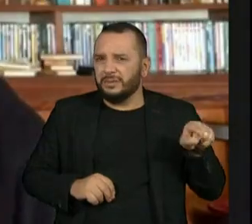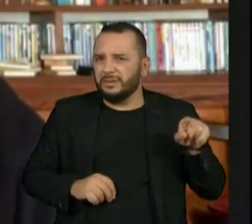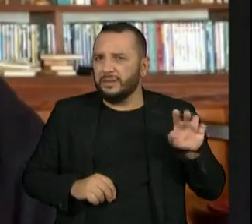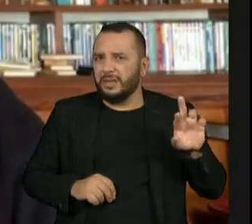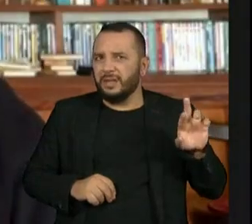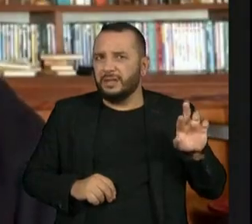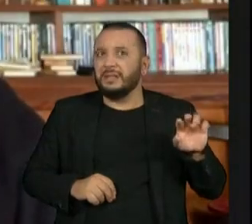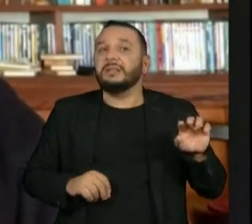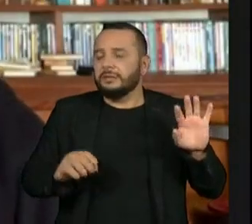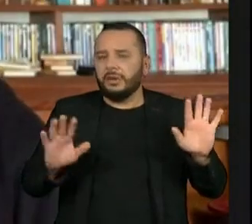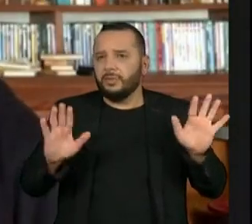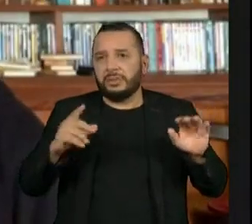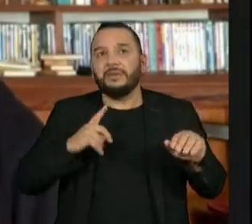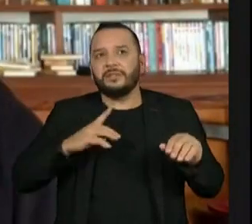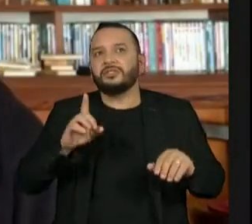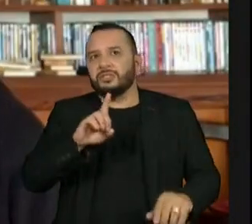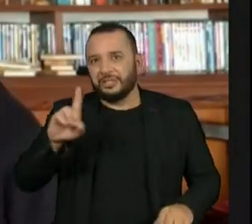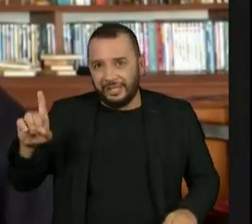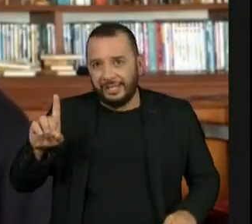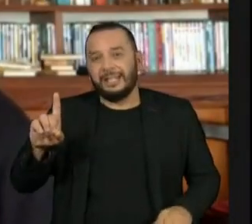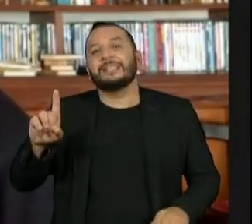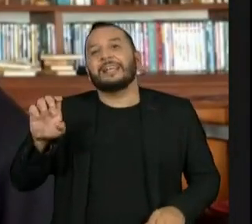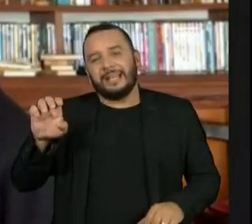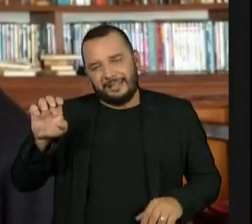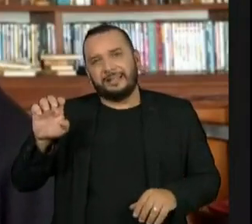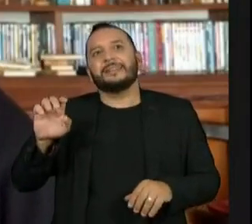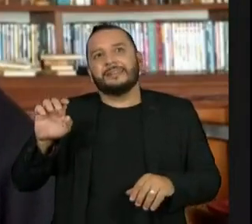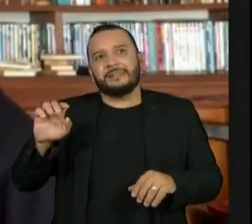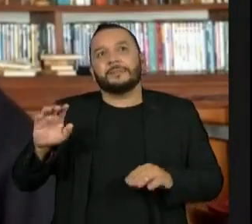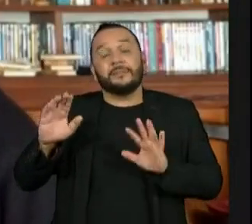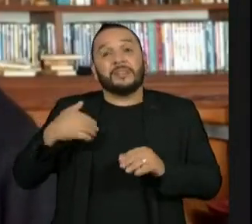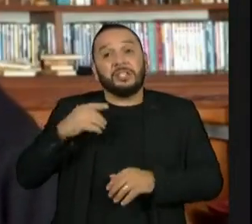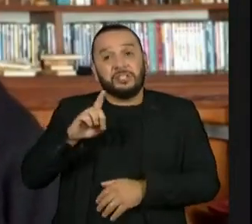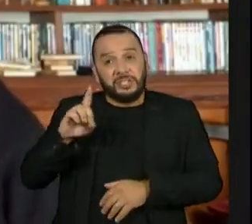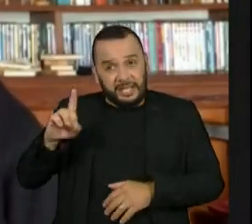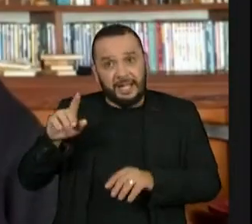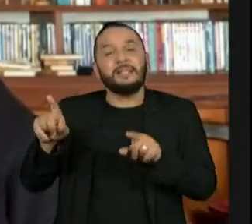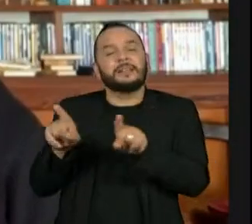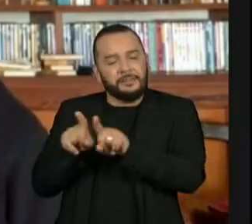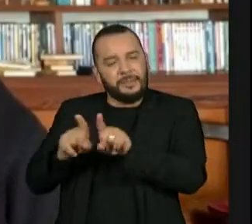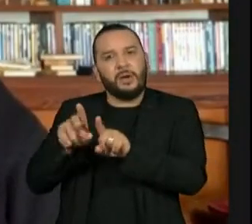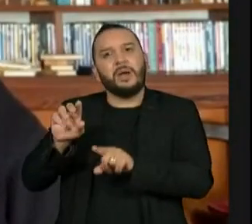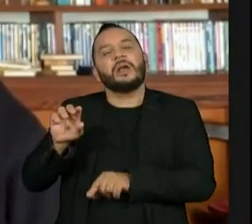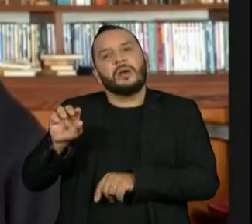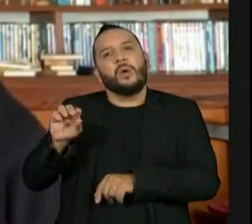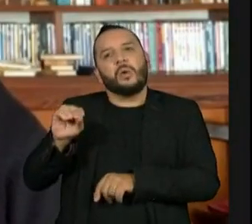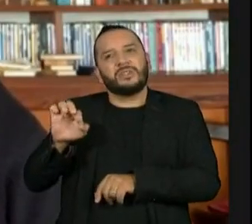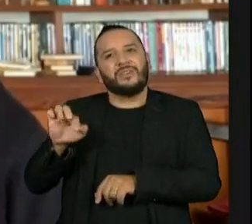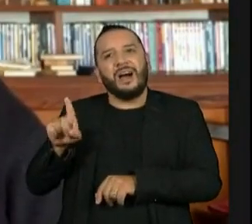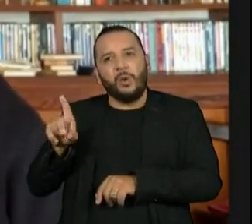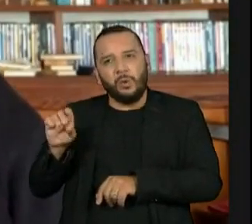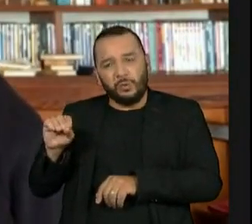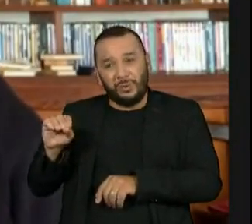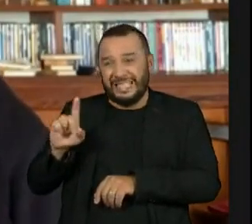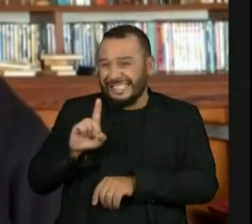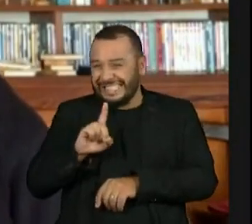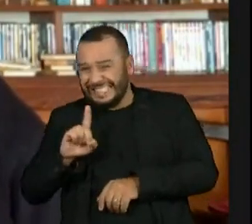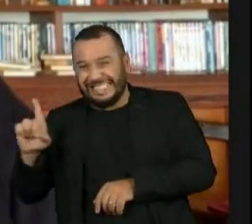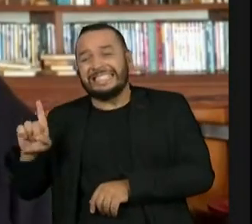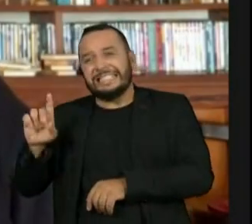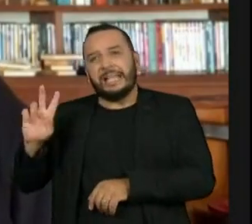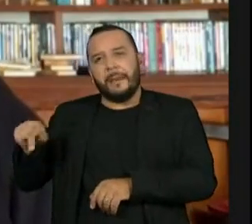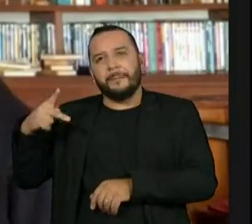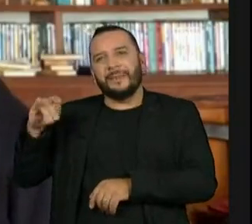houve uma briga entre a direita, que era o Oswaldo de Andrade, e a extrema-direita, que era o Plínio Salgado. E a prova de que o Plínio e